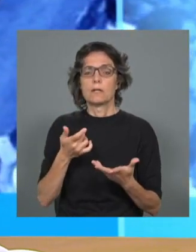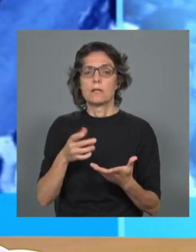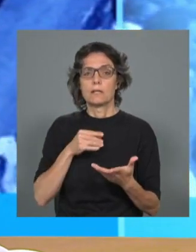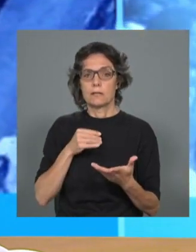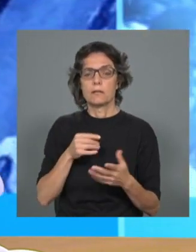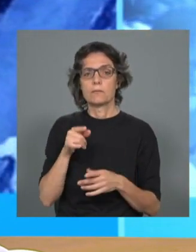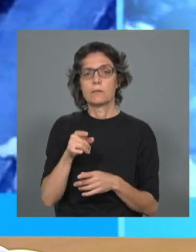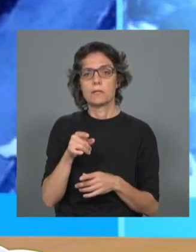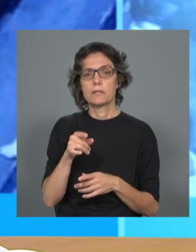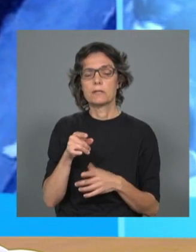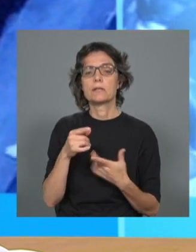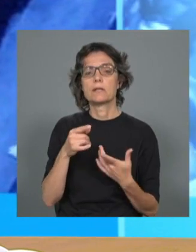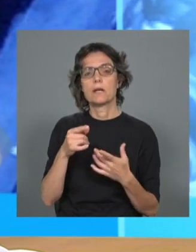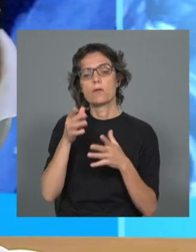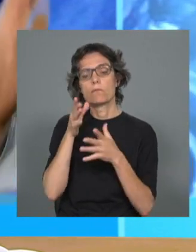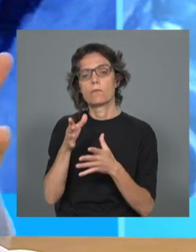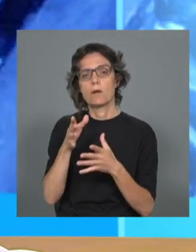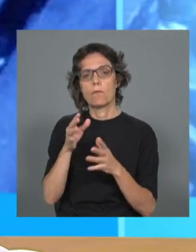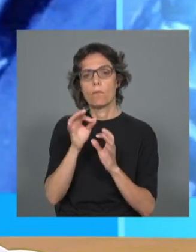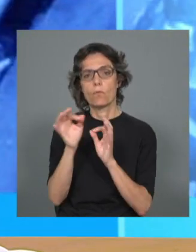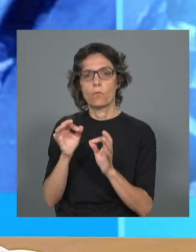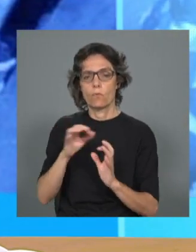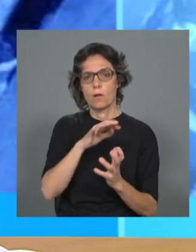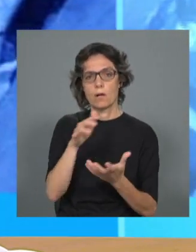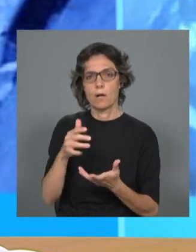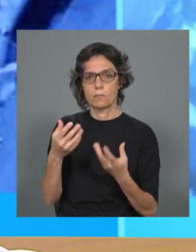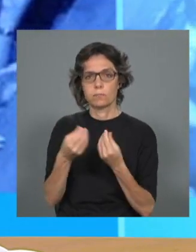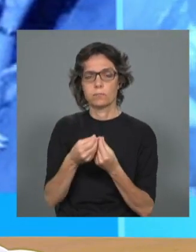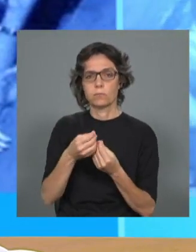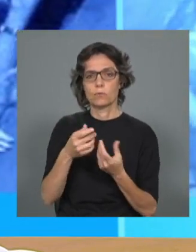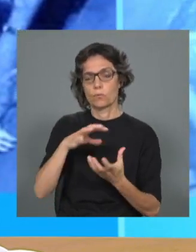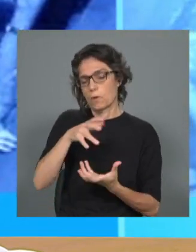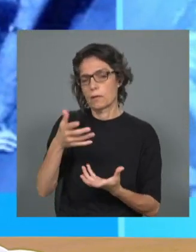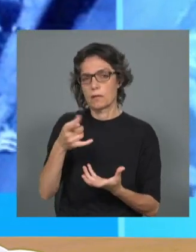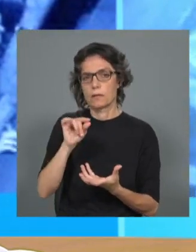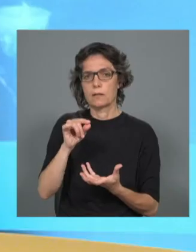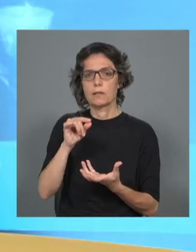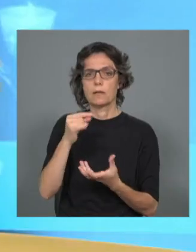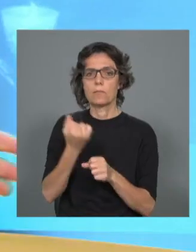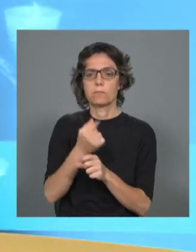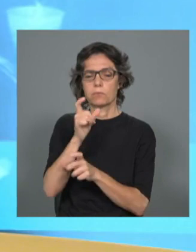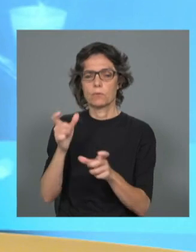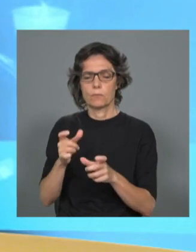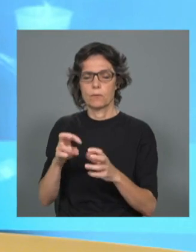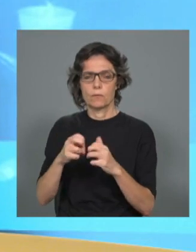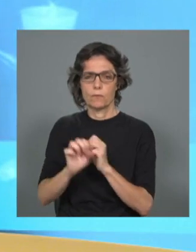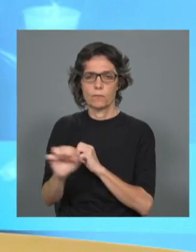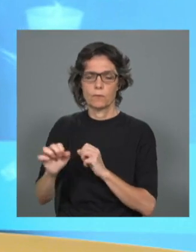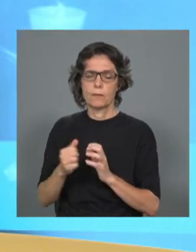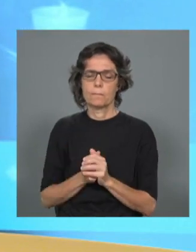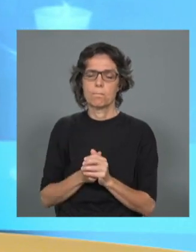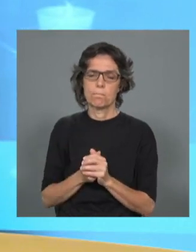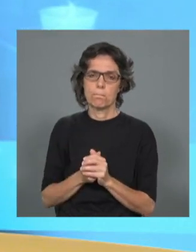focarmos-nos mais no cuidar da casa comum, sem esquecer todos os outros problemas dos trabalhadores. Claro. E cuidar da casa comum é também cuidar